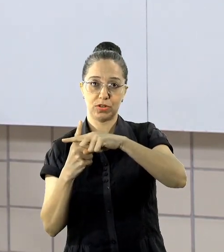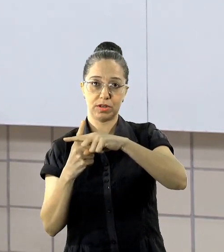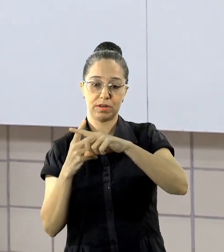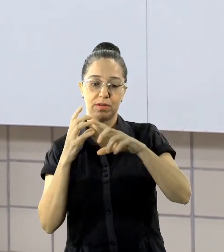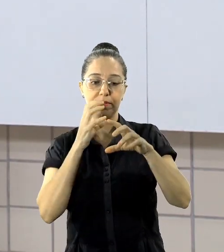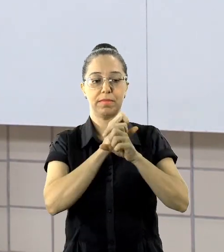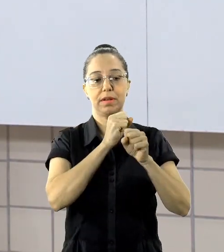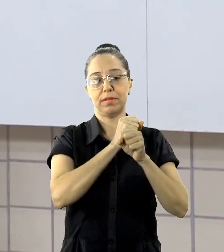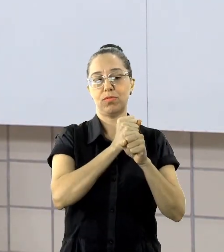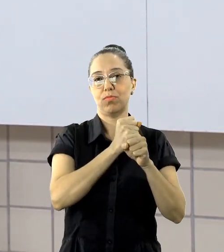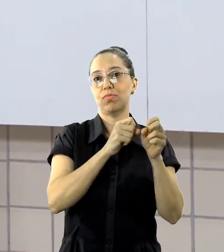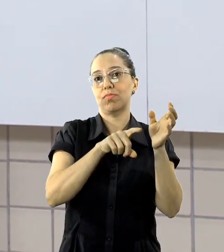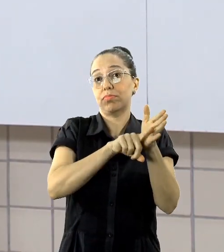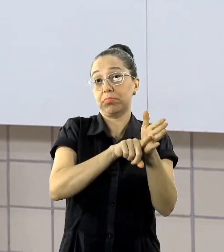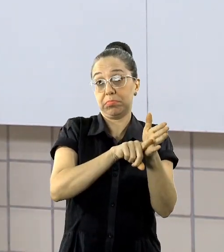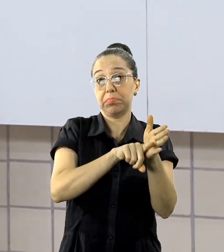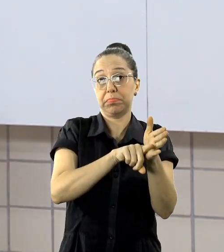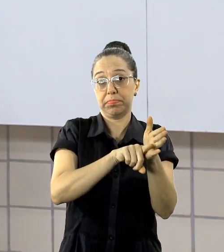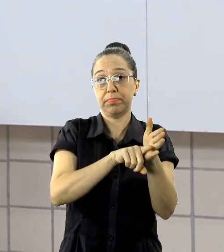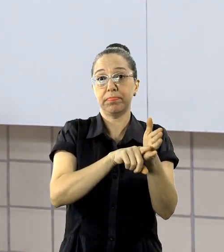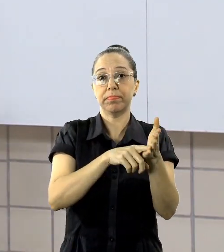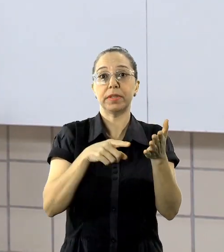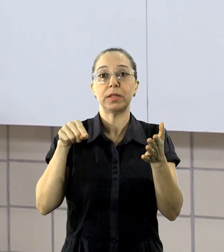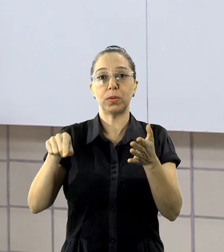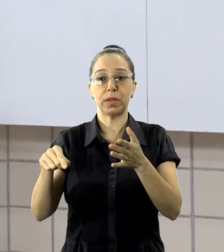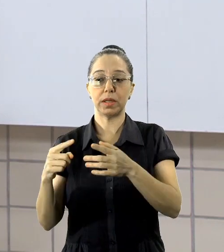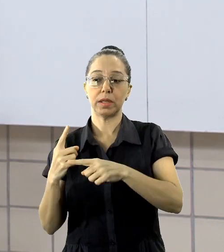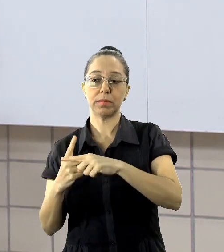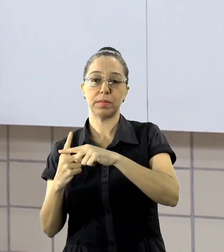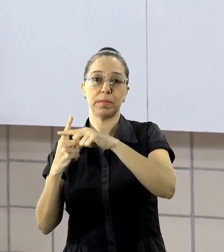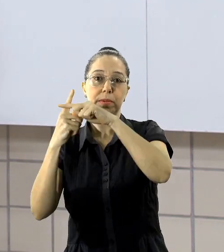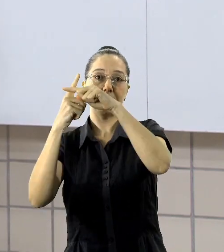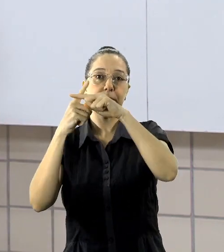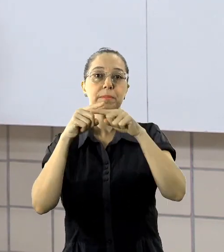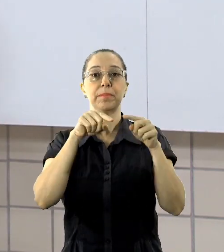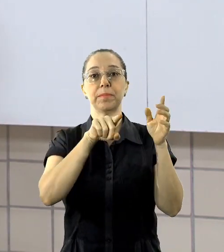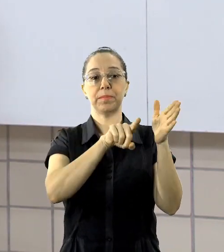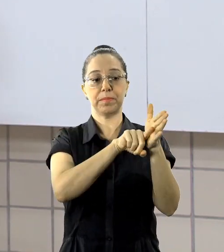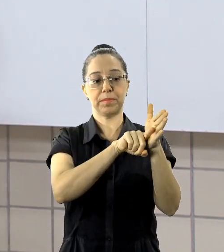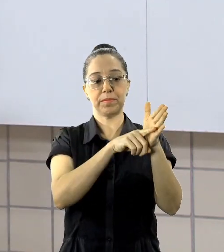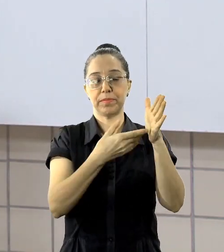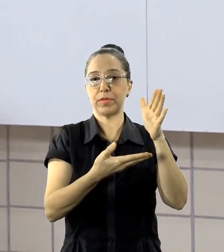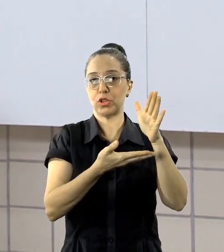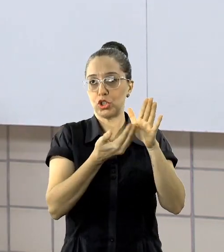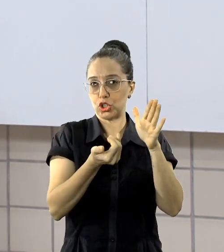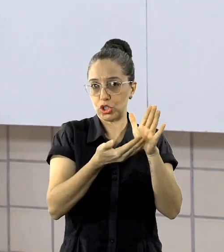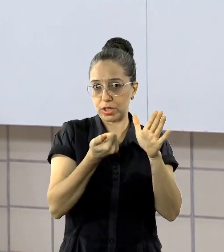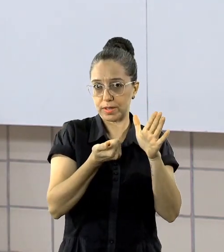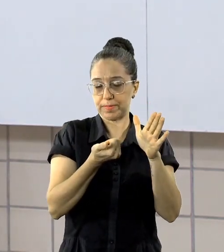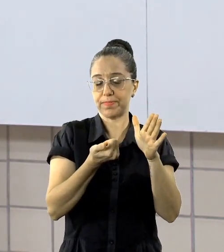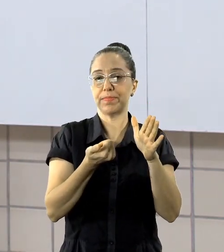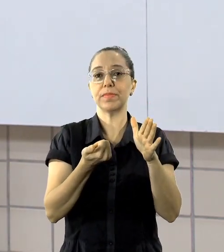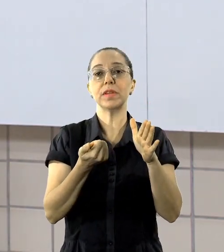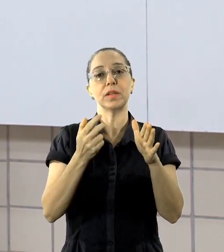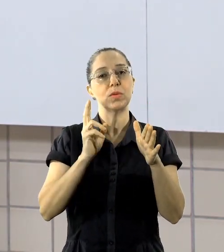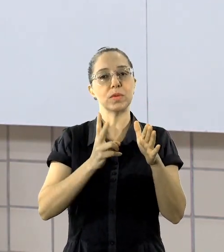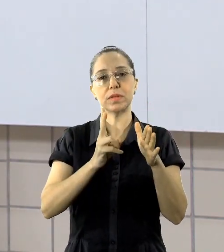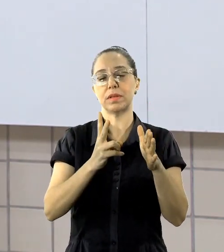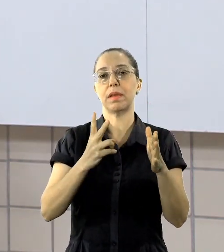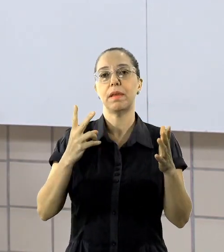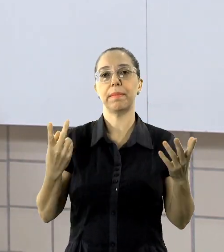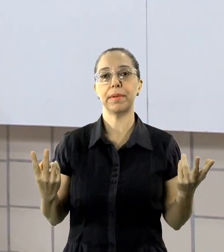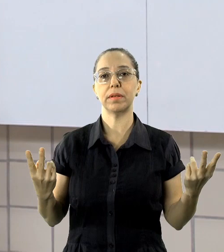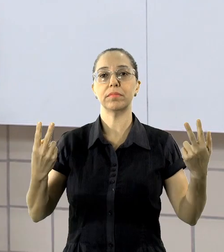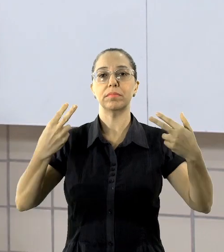você tira. Então nós podemos concluir que na matemática, o que uma operação faz, a outra